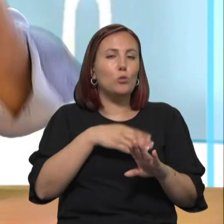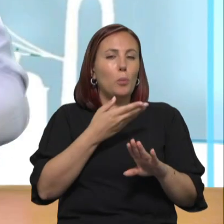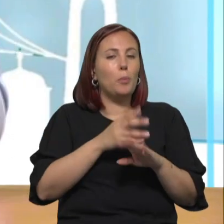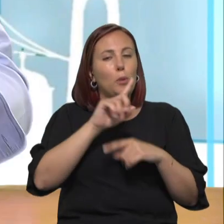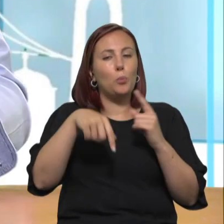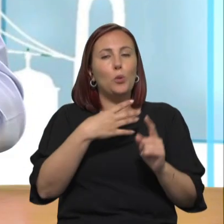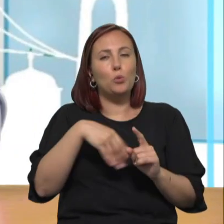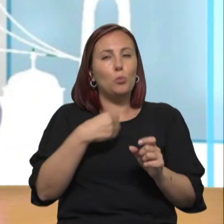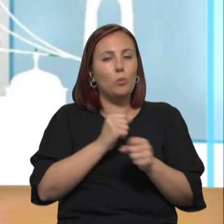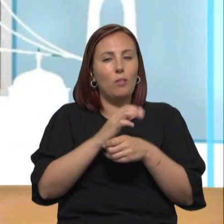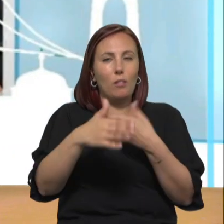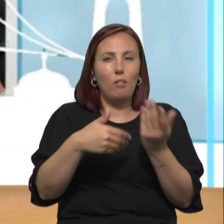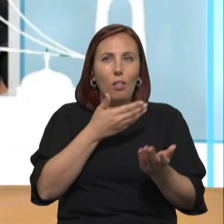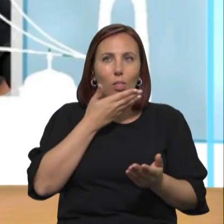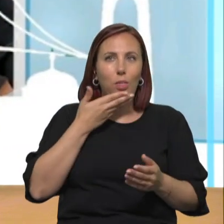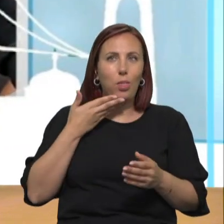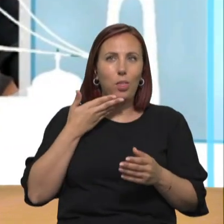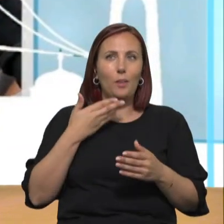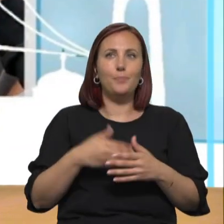mundo funcione.